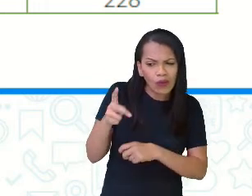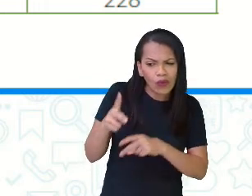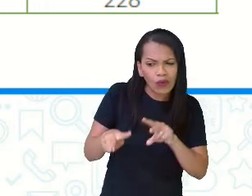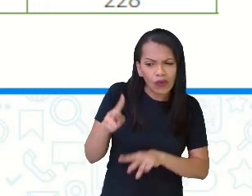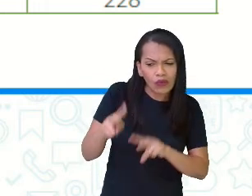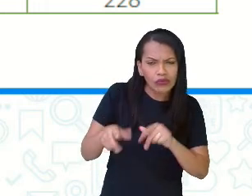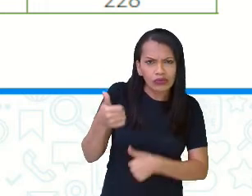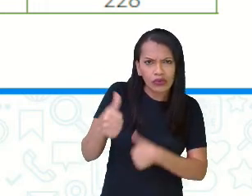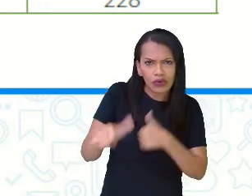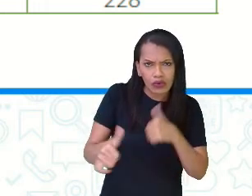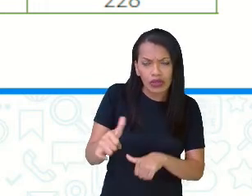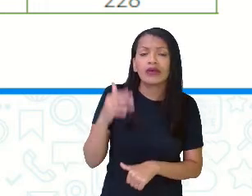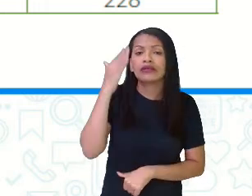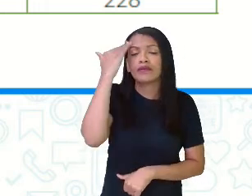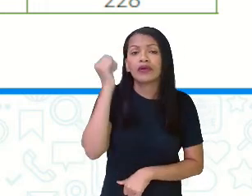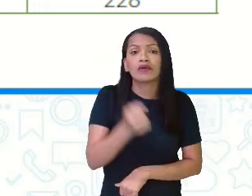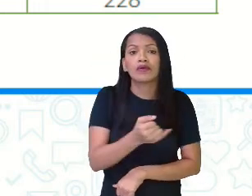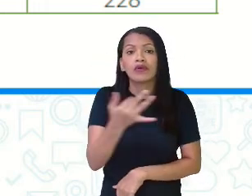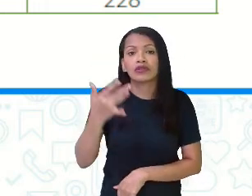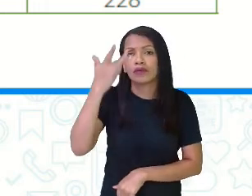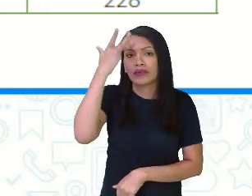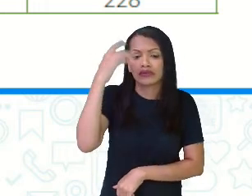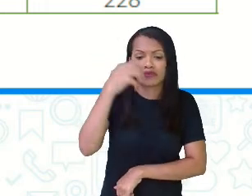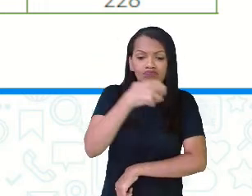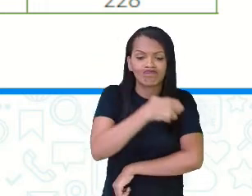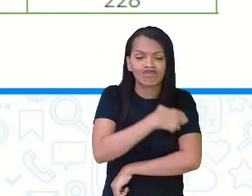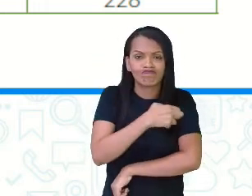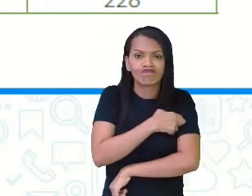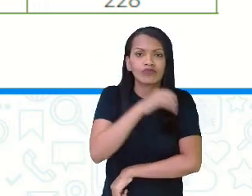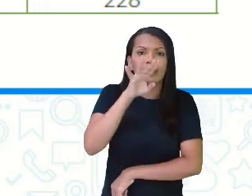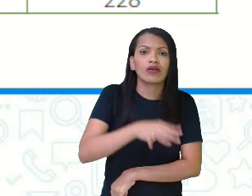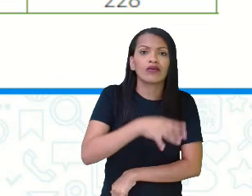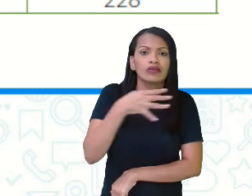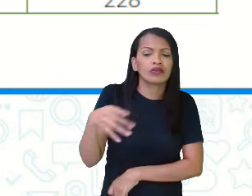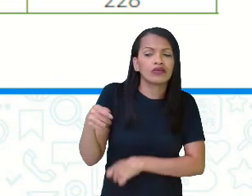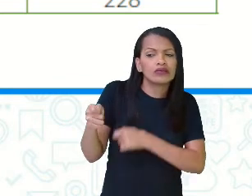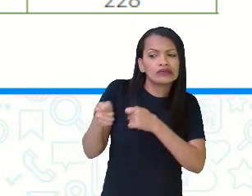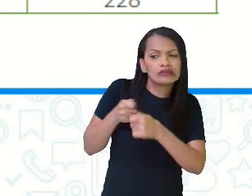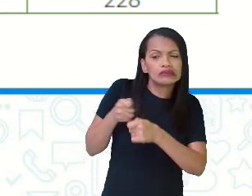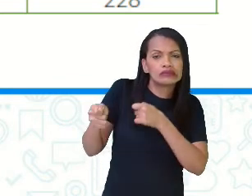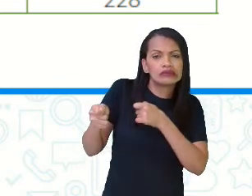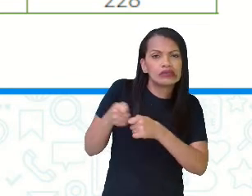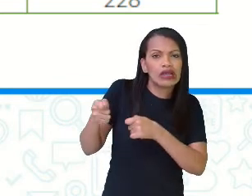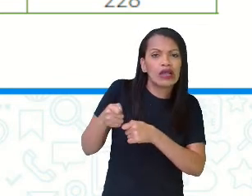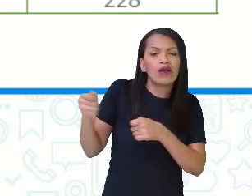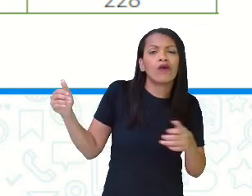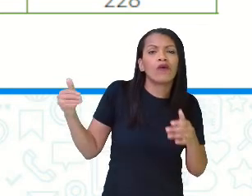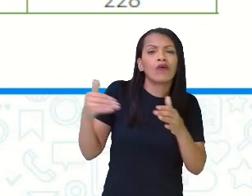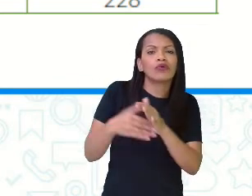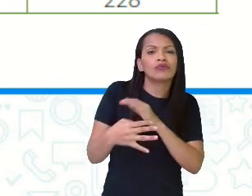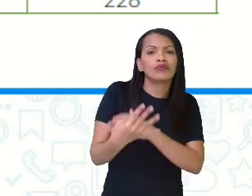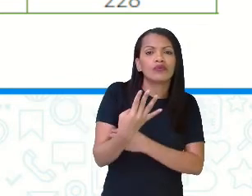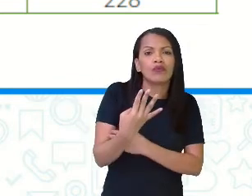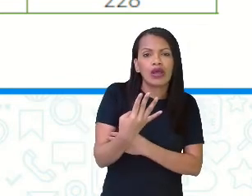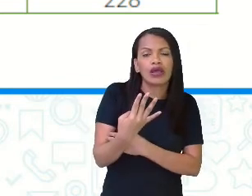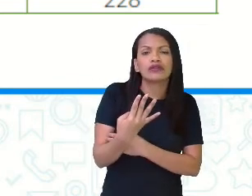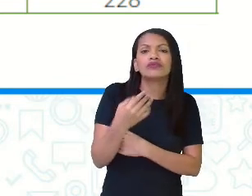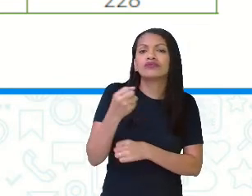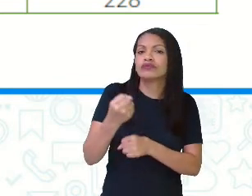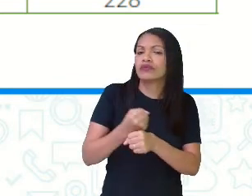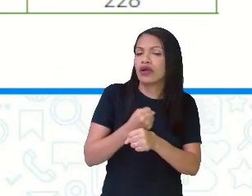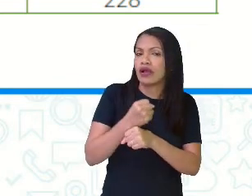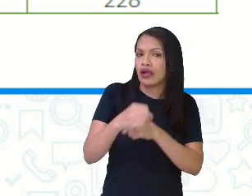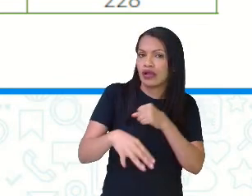foram vacinadas. A tabela a seguir mostra o controle realizado nos últimos 4 anos, de